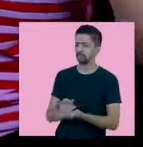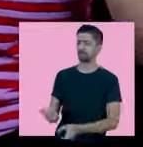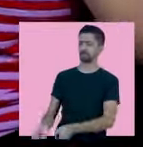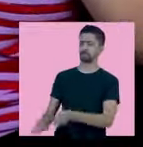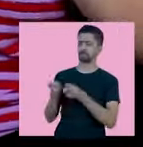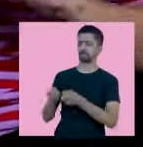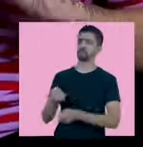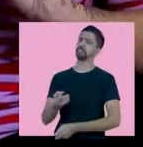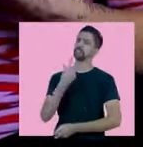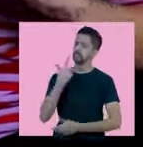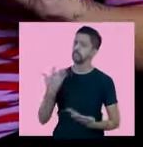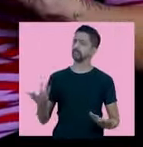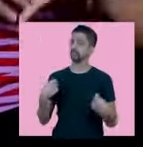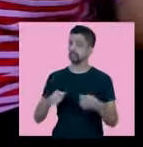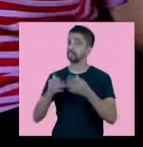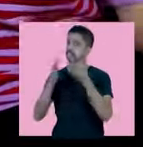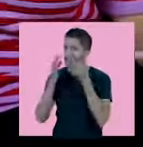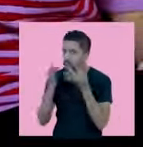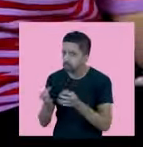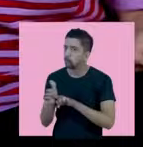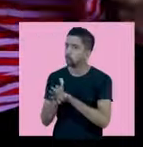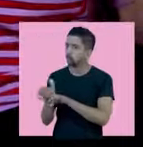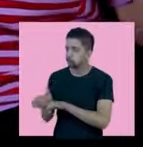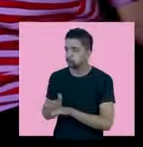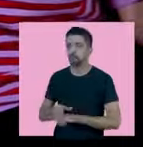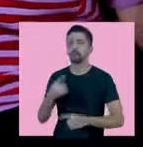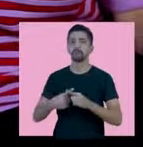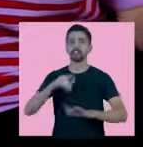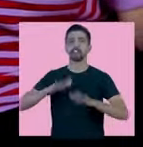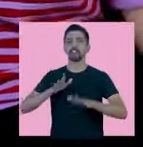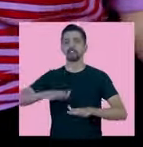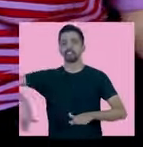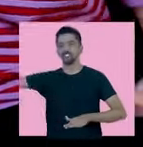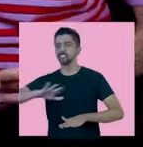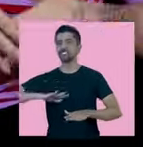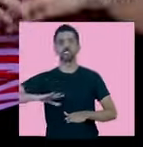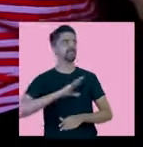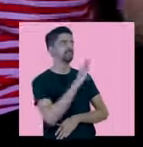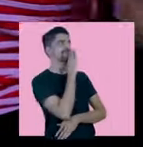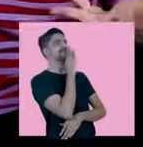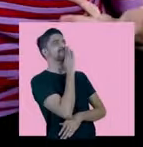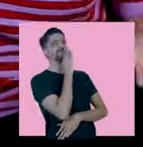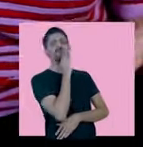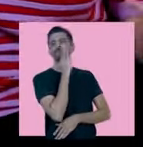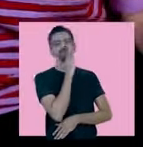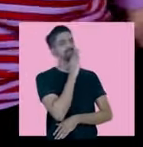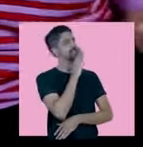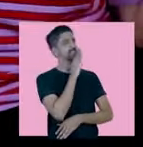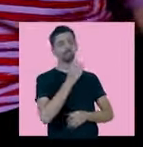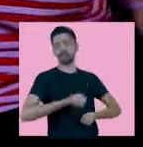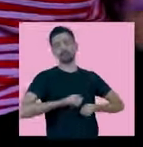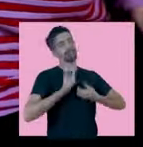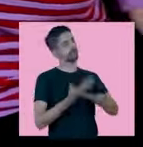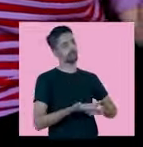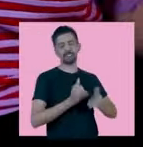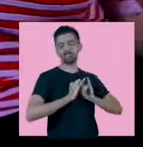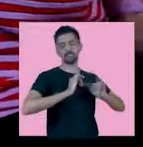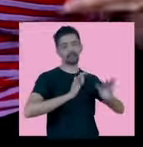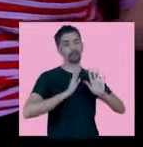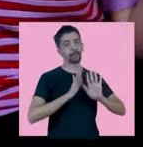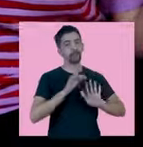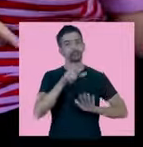isso merece um pouquinho de atenção. Na maior parte das vezes, as crianças e adolescentes não vão dizer de maneira verbal o que aconteceu, mas